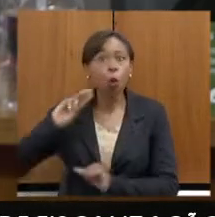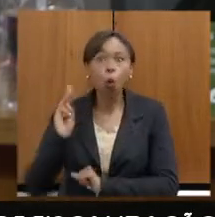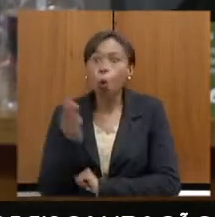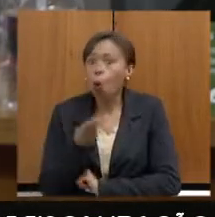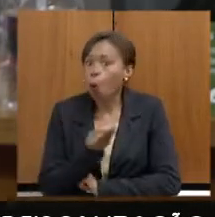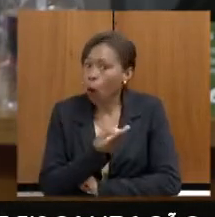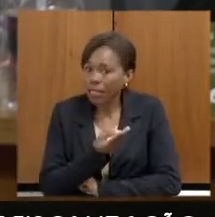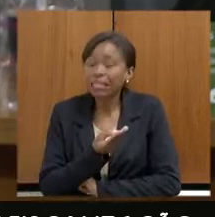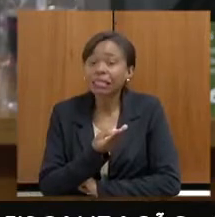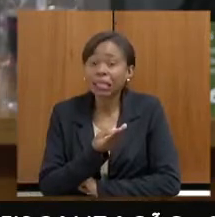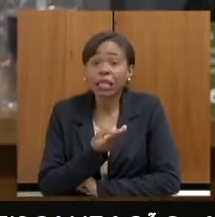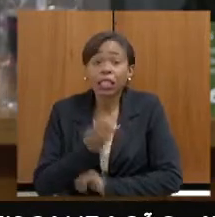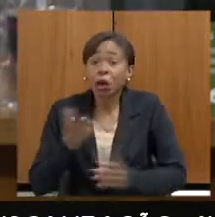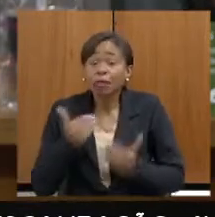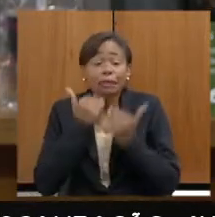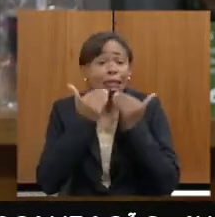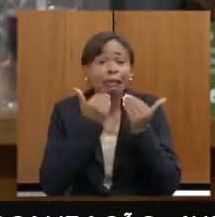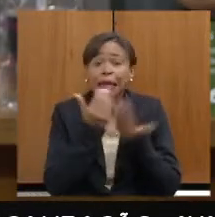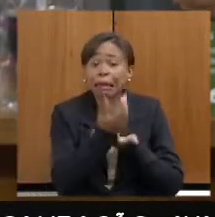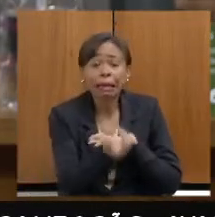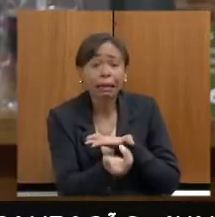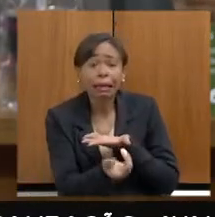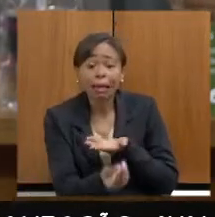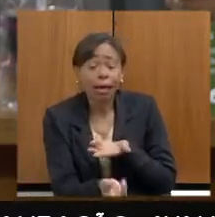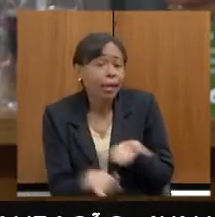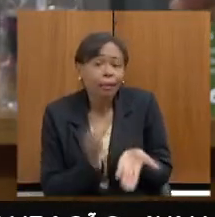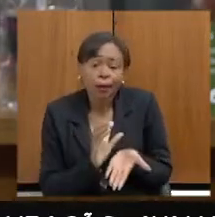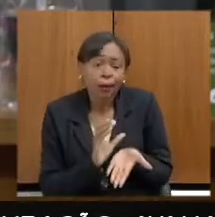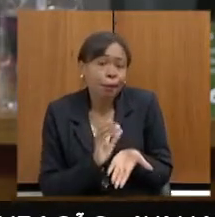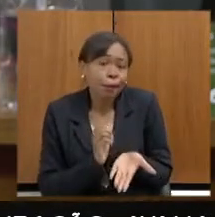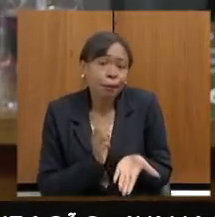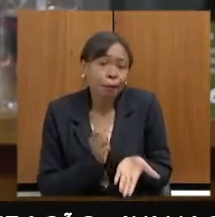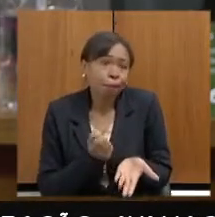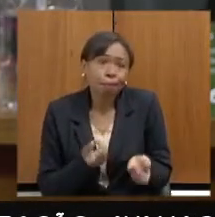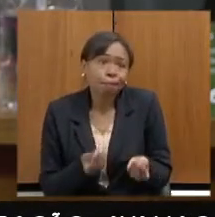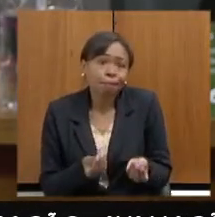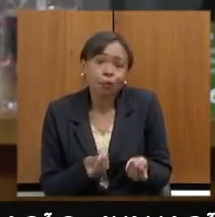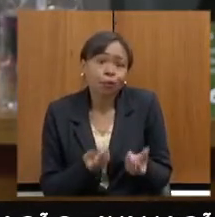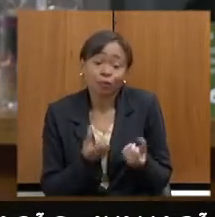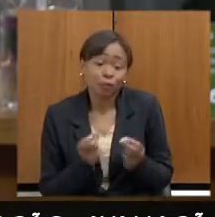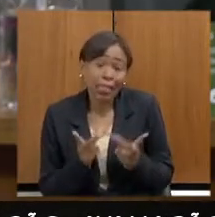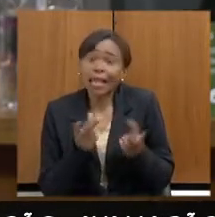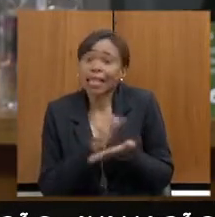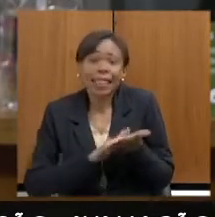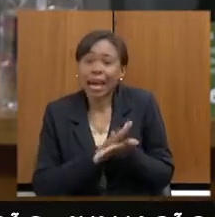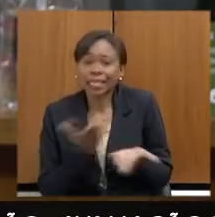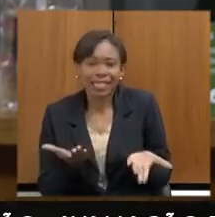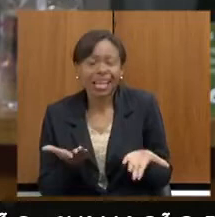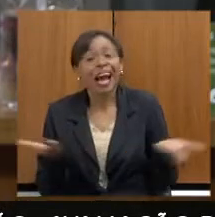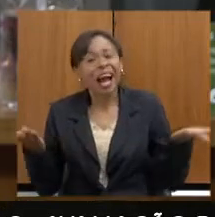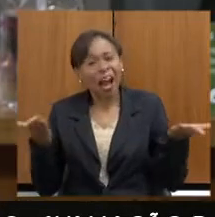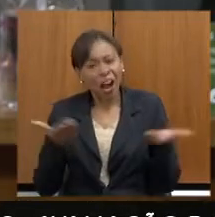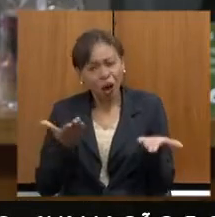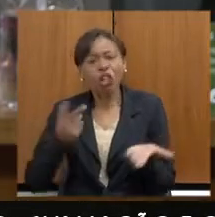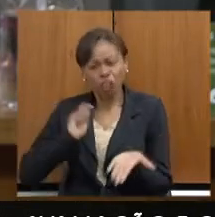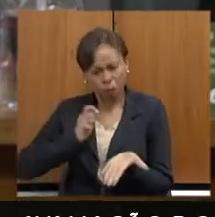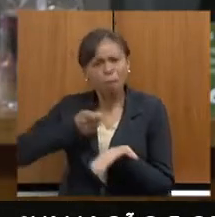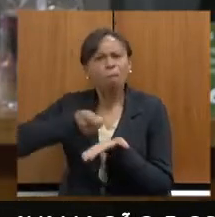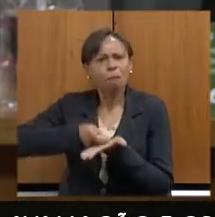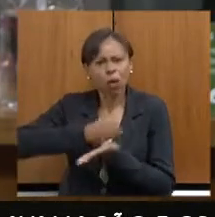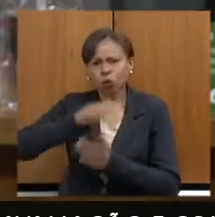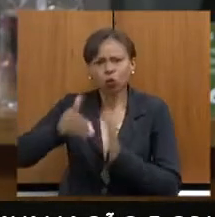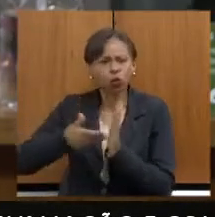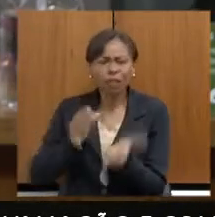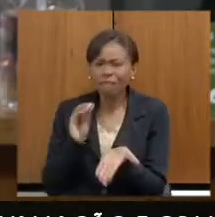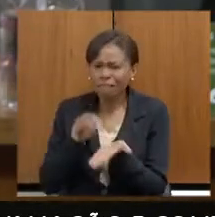ninguém queremos entregar nada hoje a gente é bom pagador e a gente não tem falta de recurso e